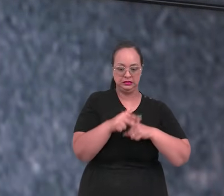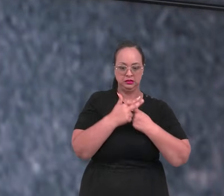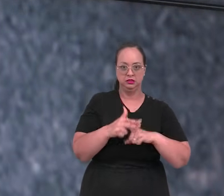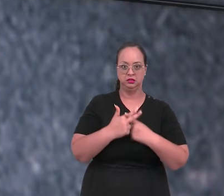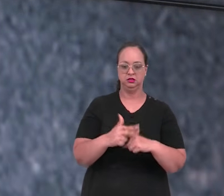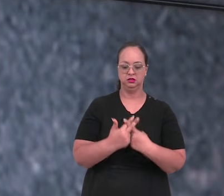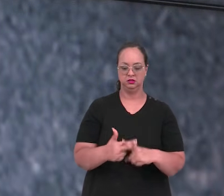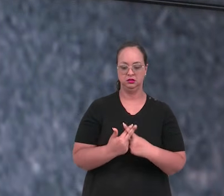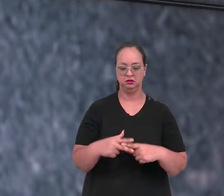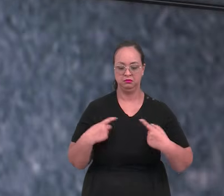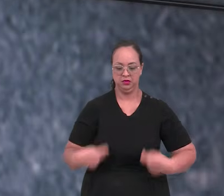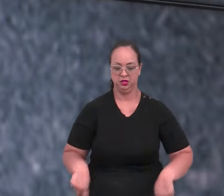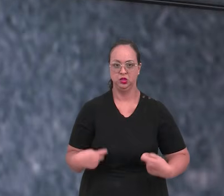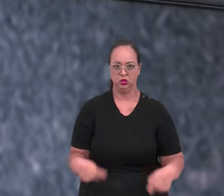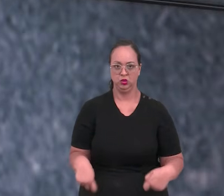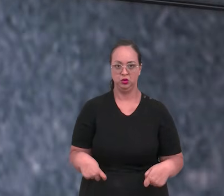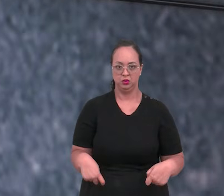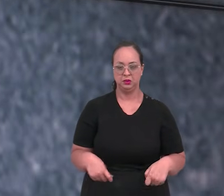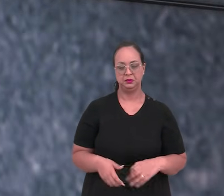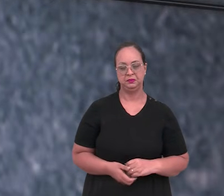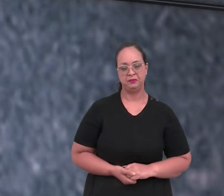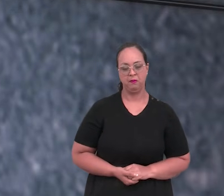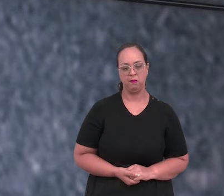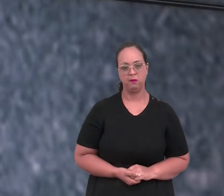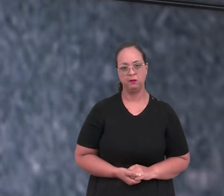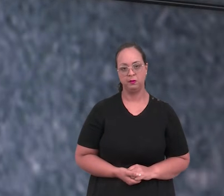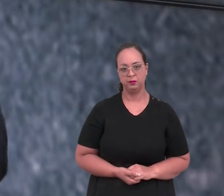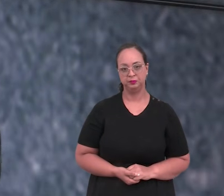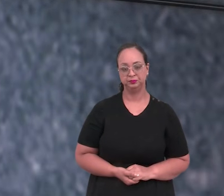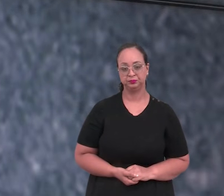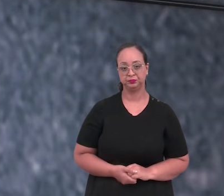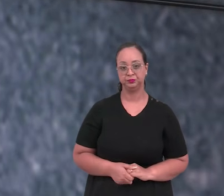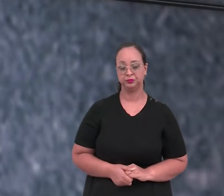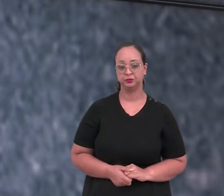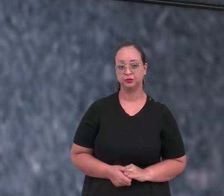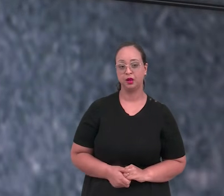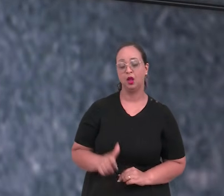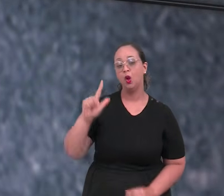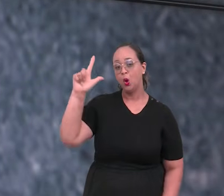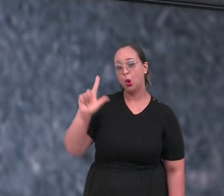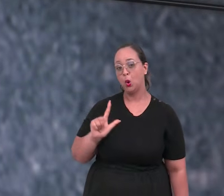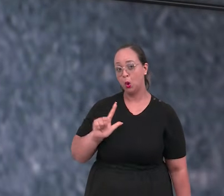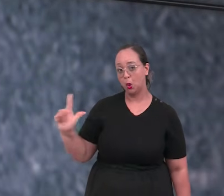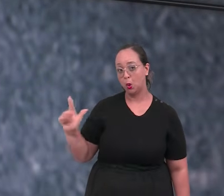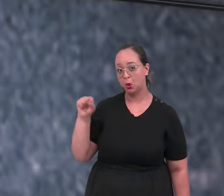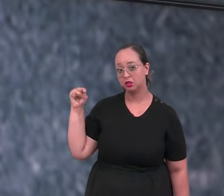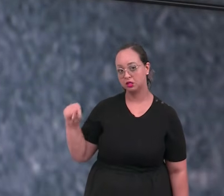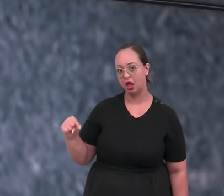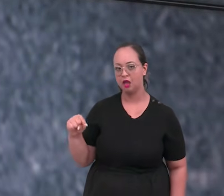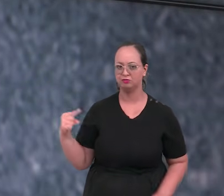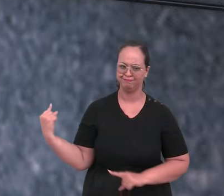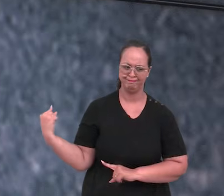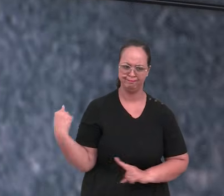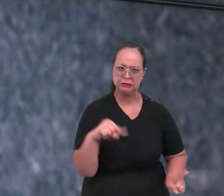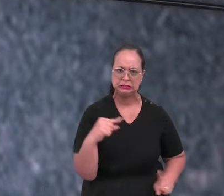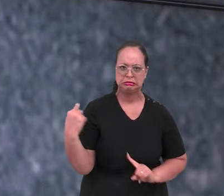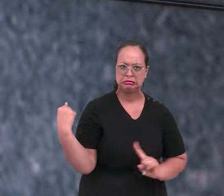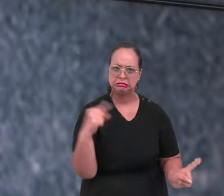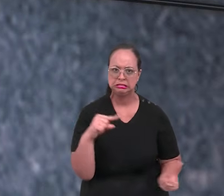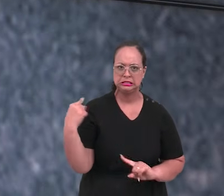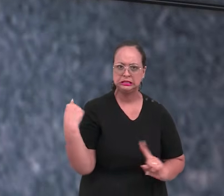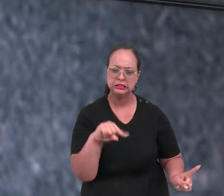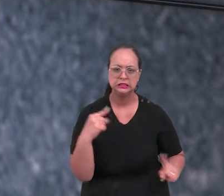ponto fundamental nessa questão: Lutero atacou doutrinas fundamentais da